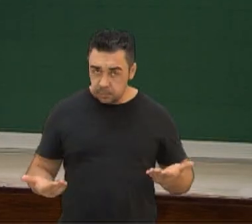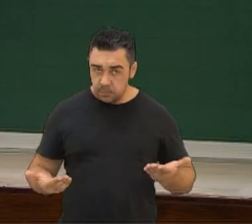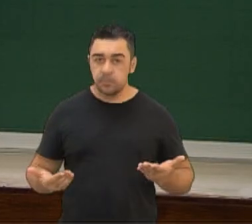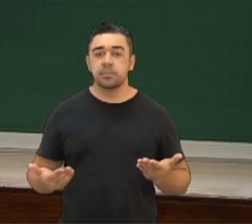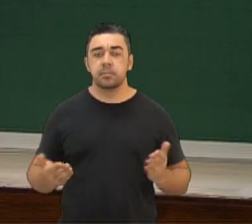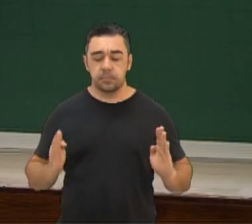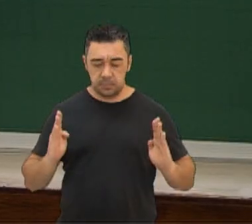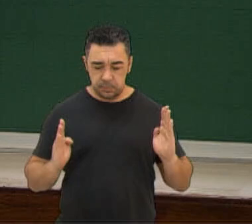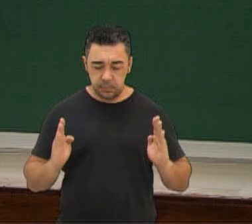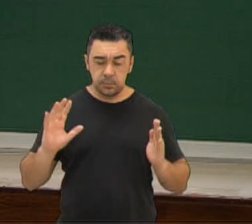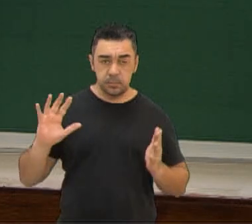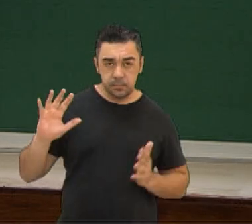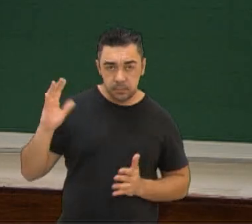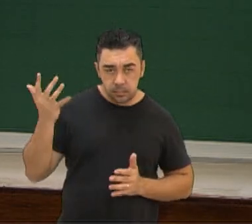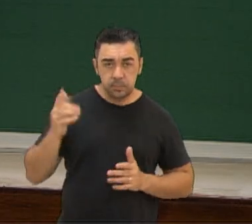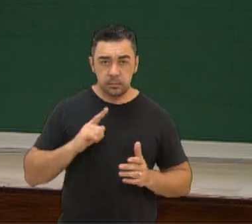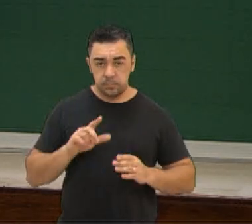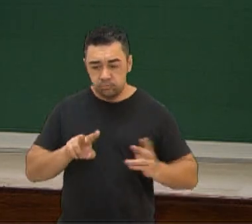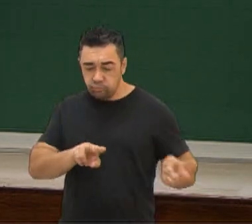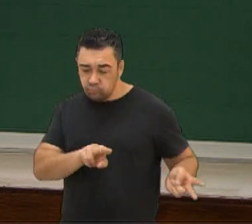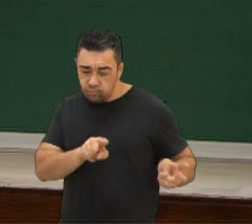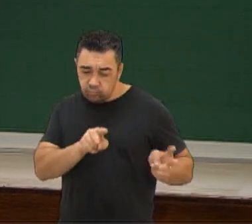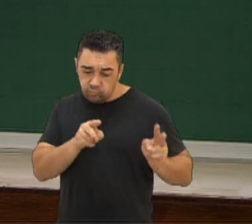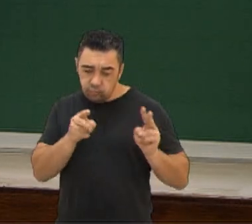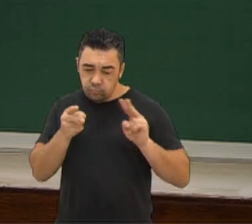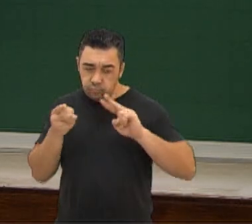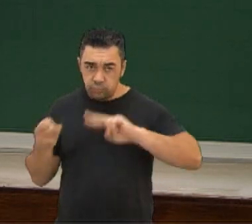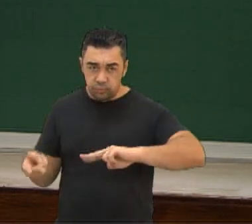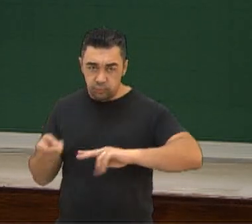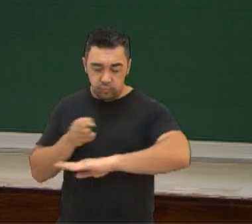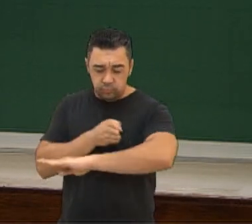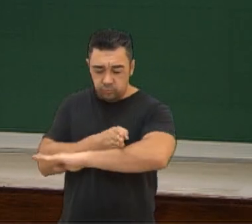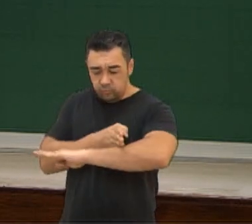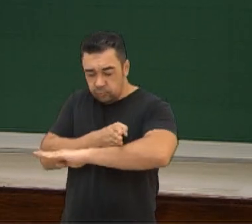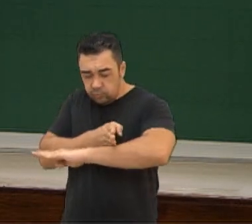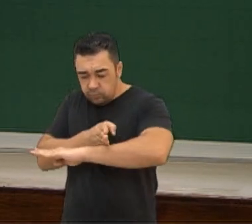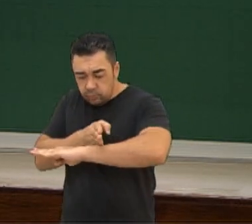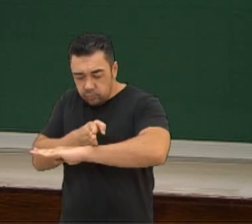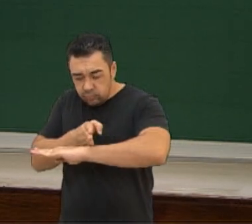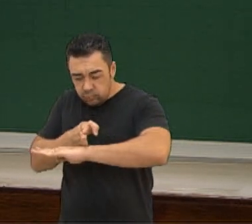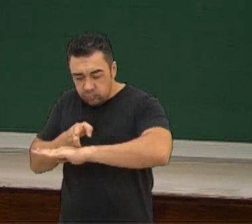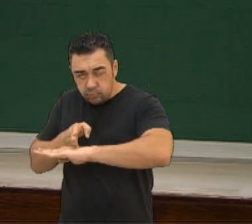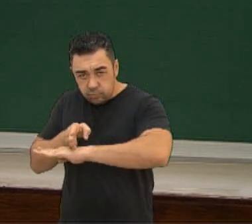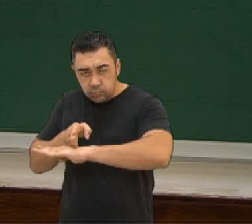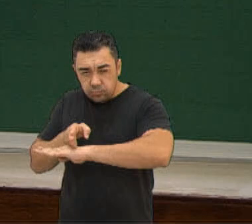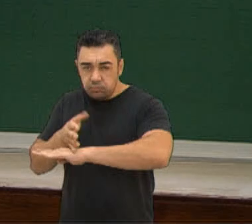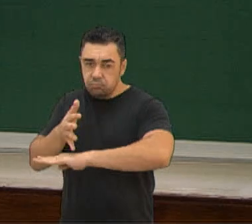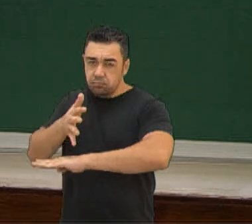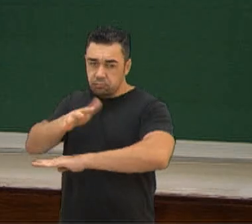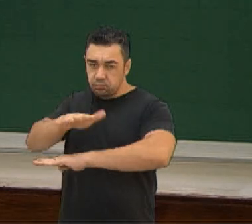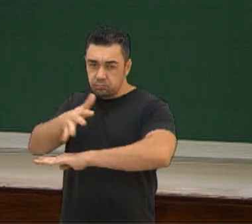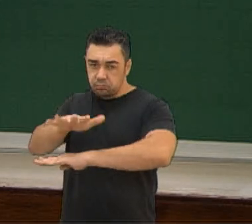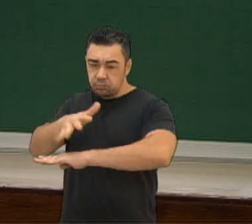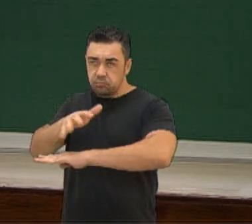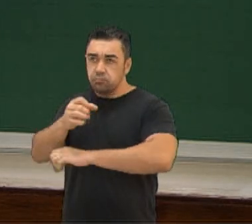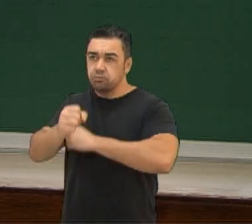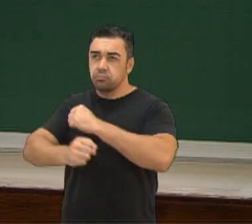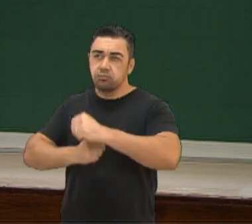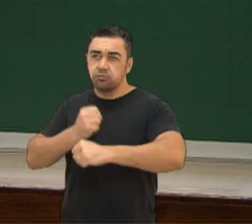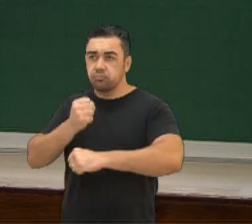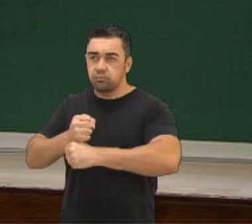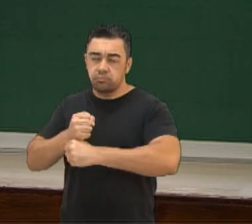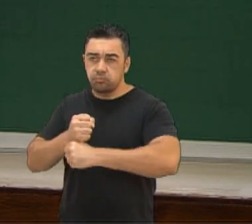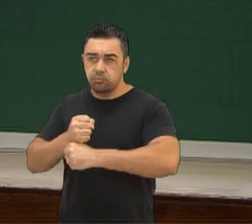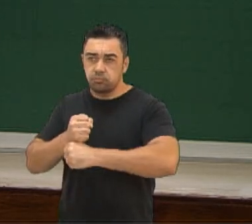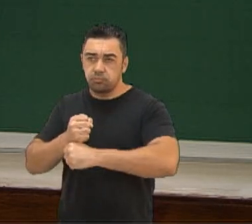vai acontecer essa transição entre a Idade Média e a Idade Moderna, que vai ali entre o ano